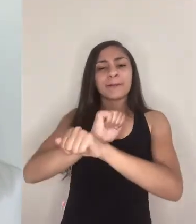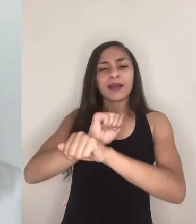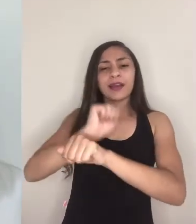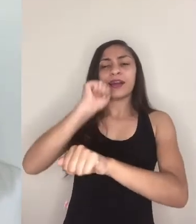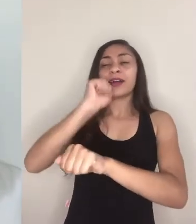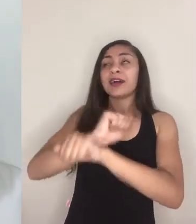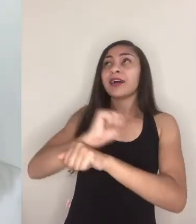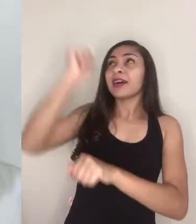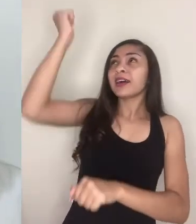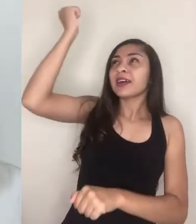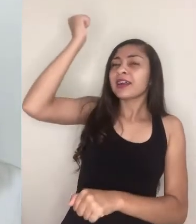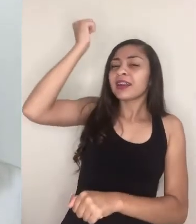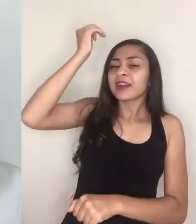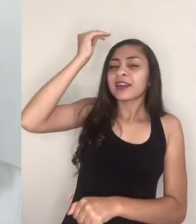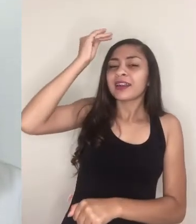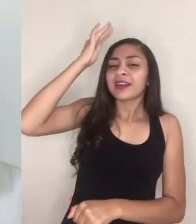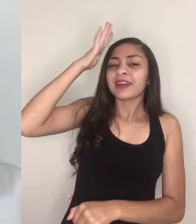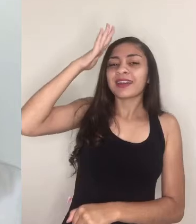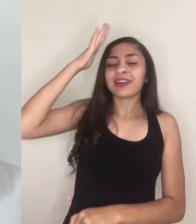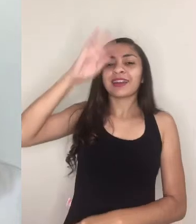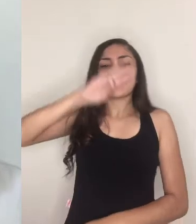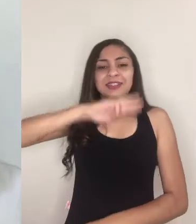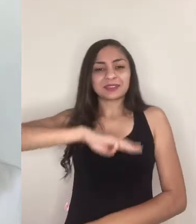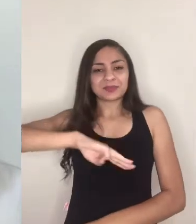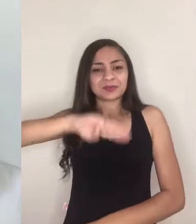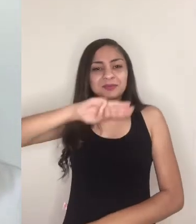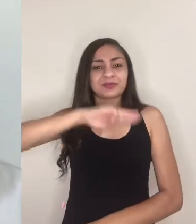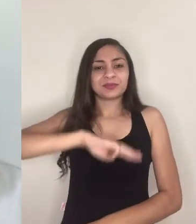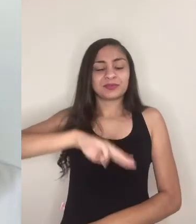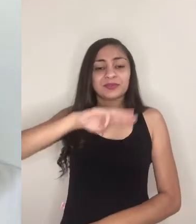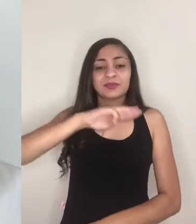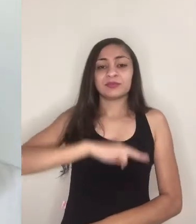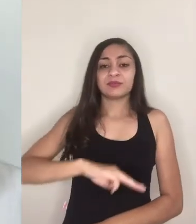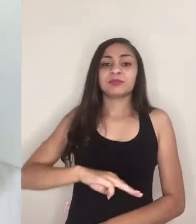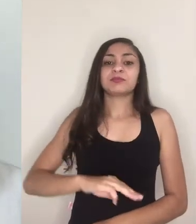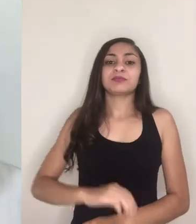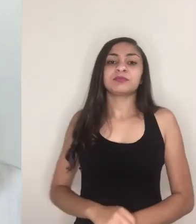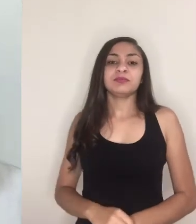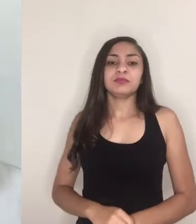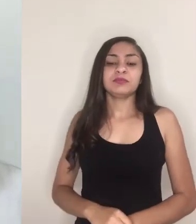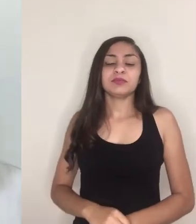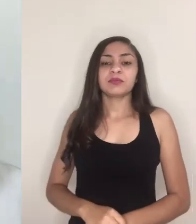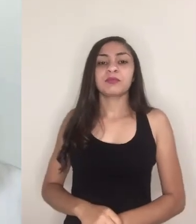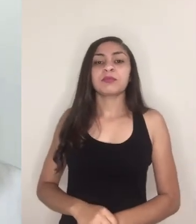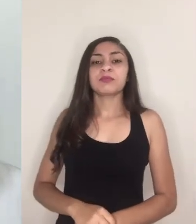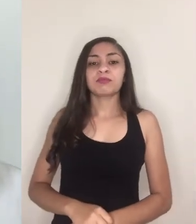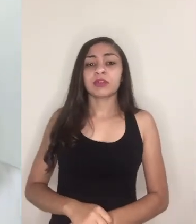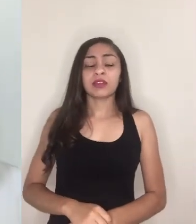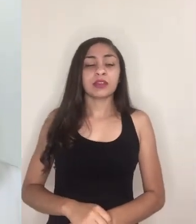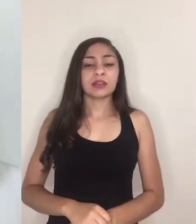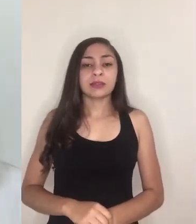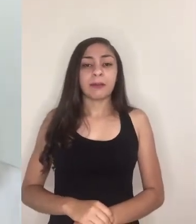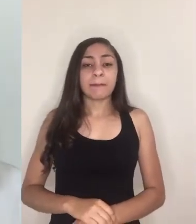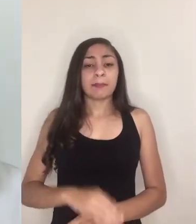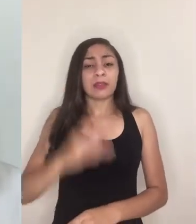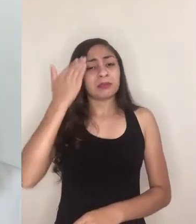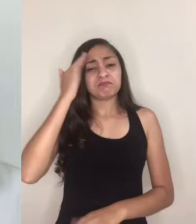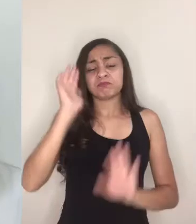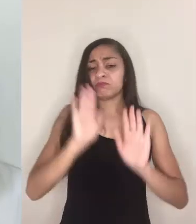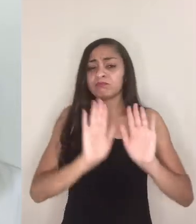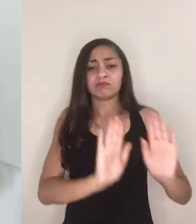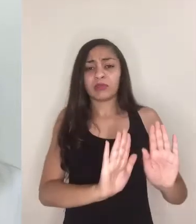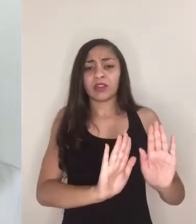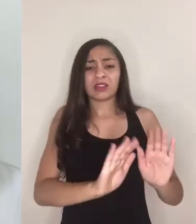manifestação da sua graça e misericórdia, não fazendo conta das perdas, consequências da ação